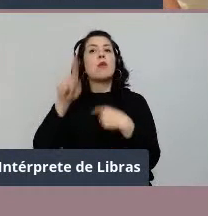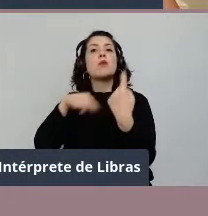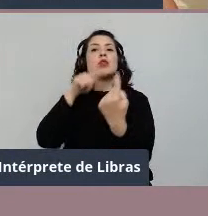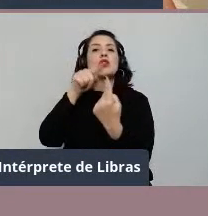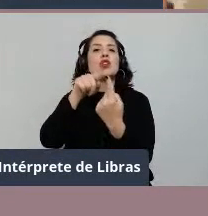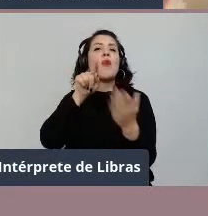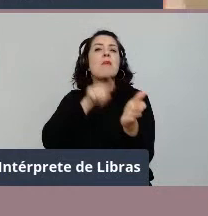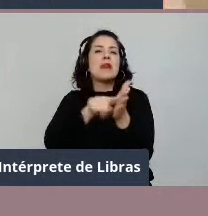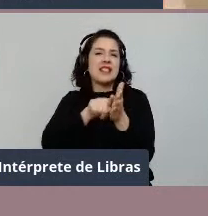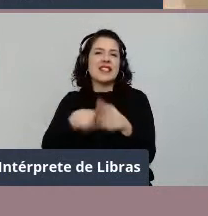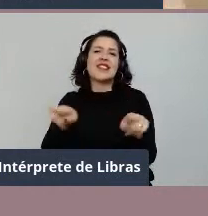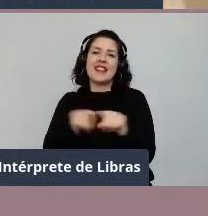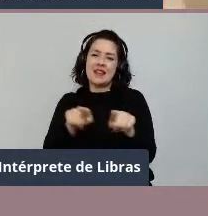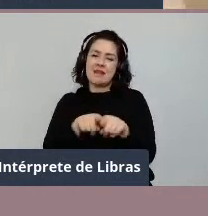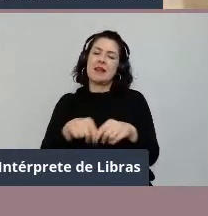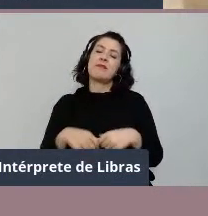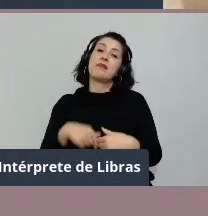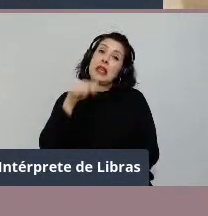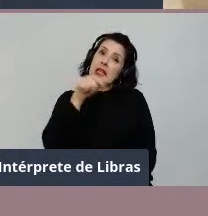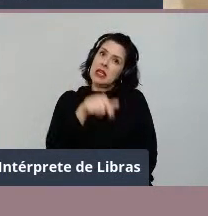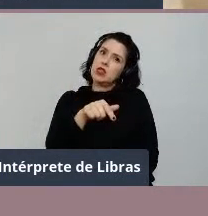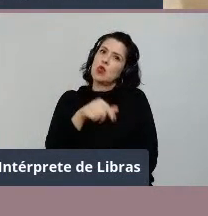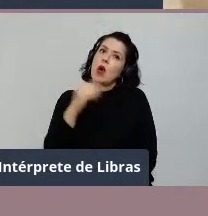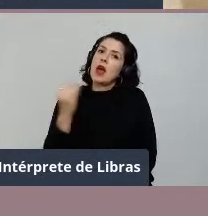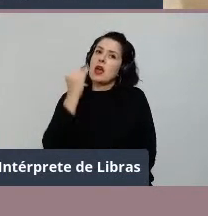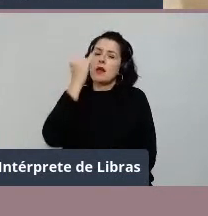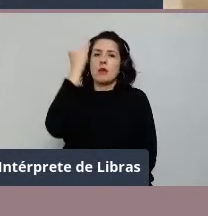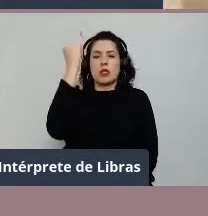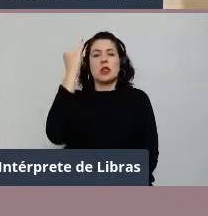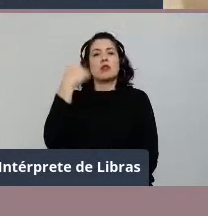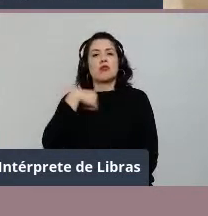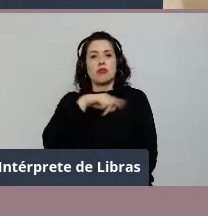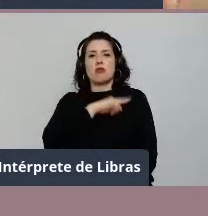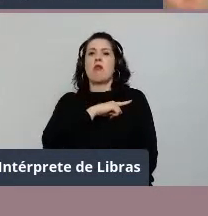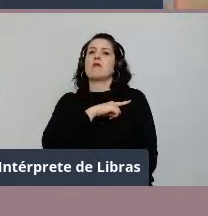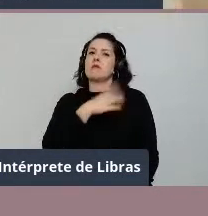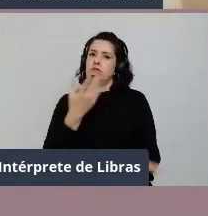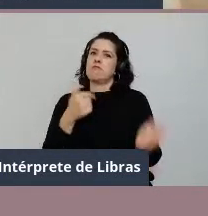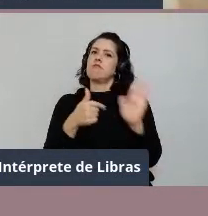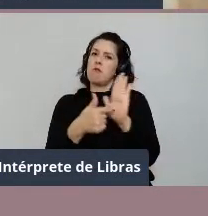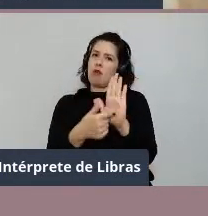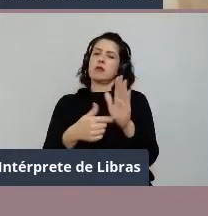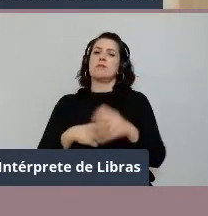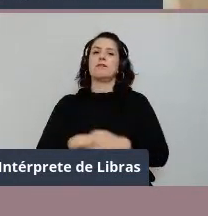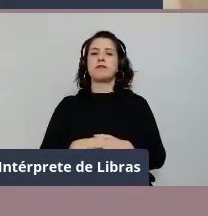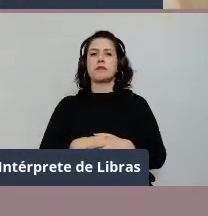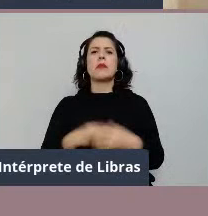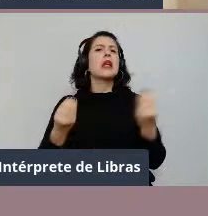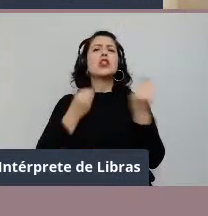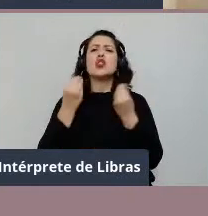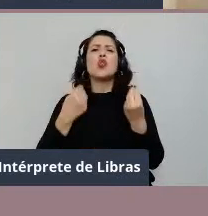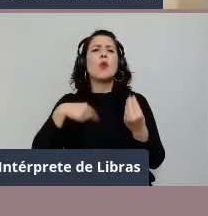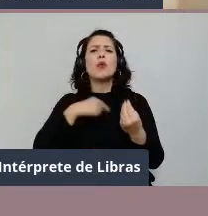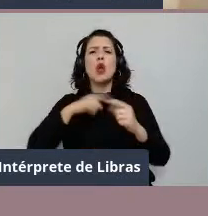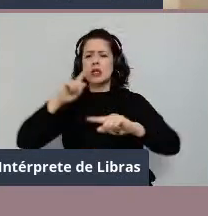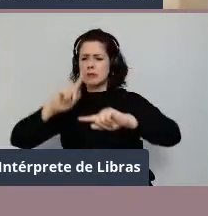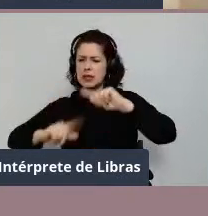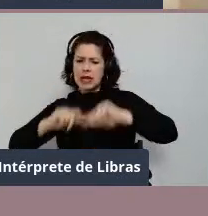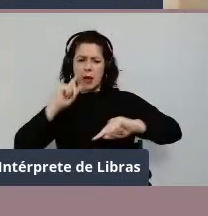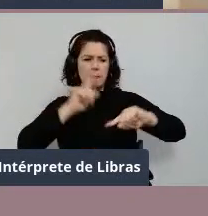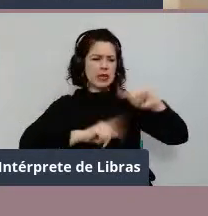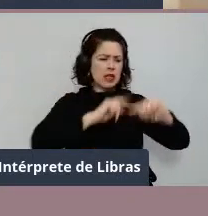Então, esse é um ponto importante do nosso trabalho. E aí, como a gente organiza todas essas materialidades, né?